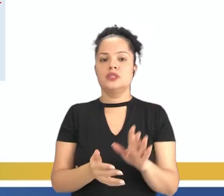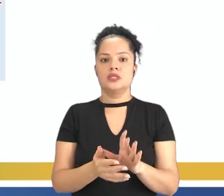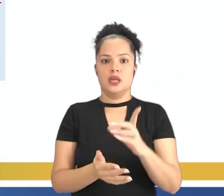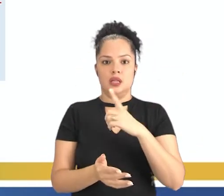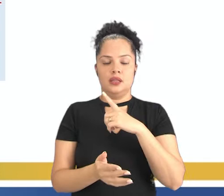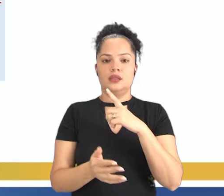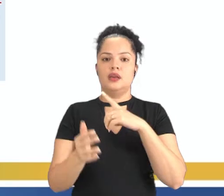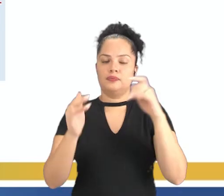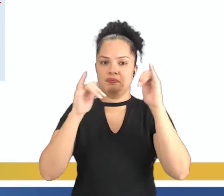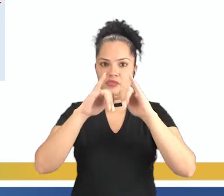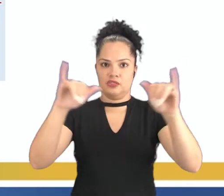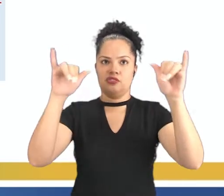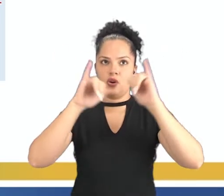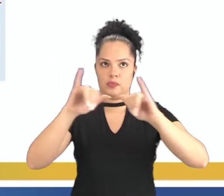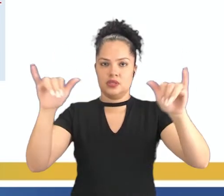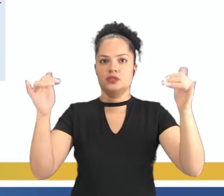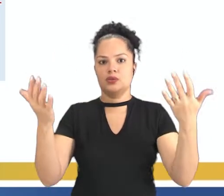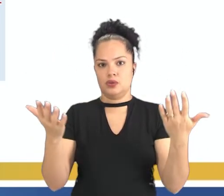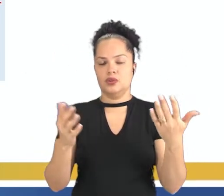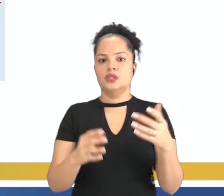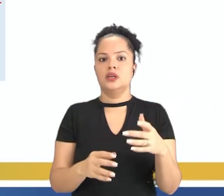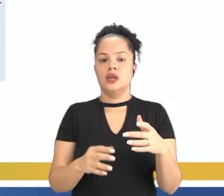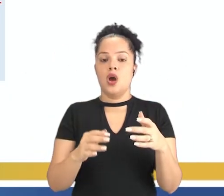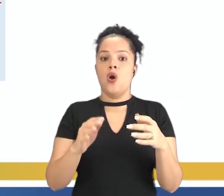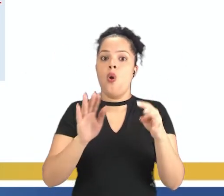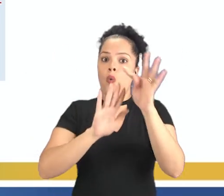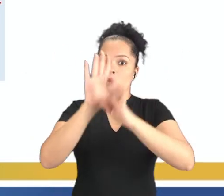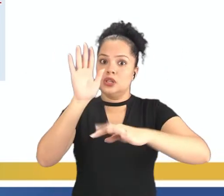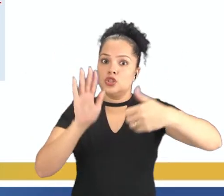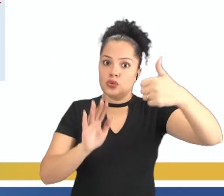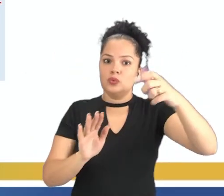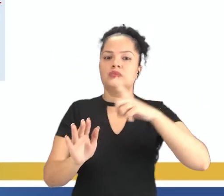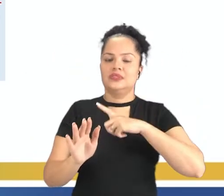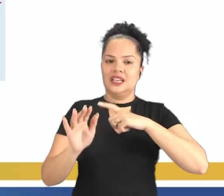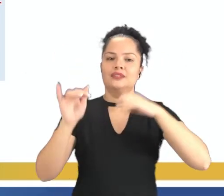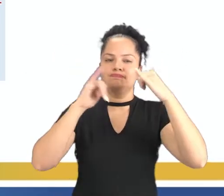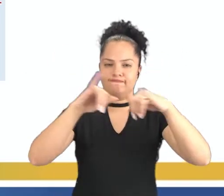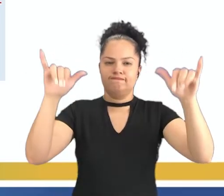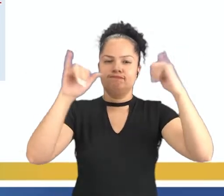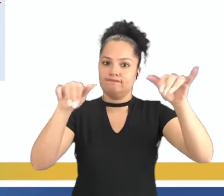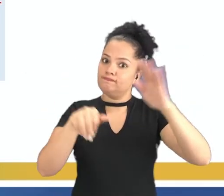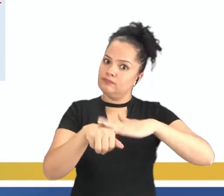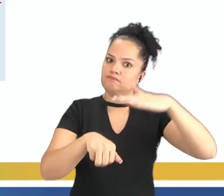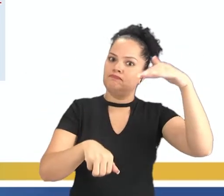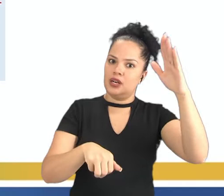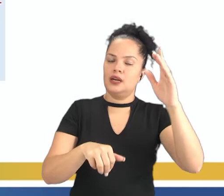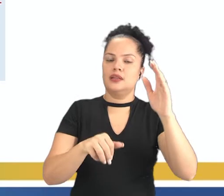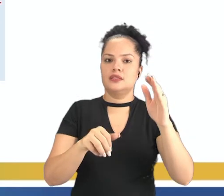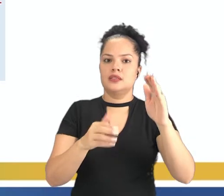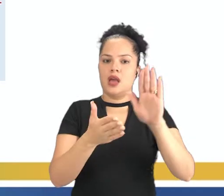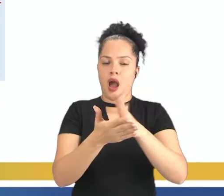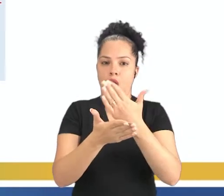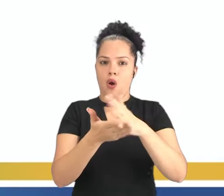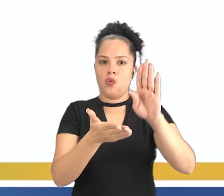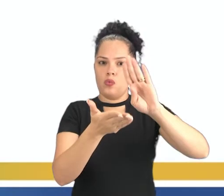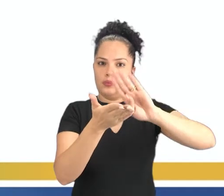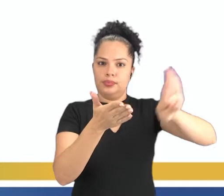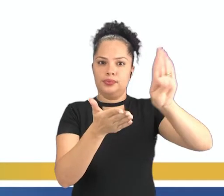informações, que você está vendo aí, falando das doenças, esse alcançar, essas palavras então foram